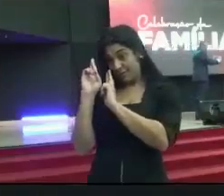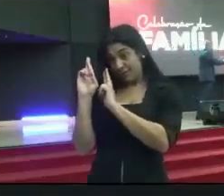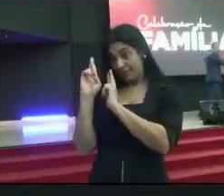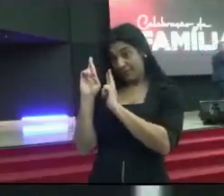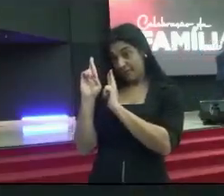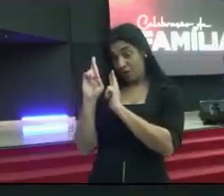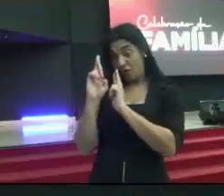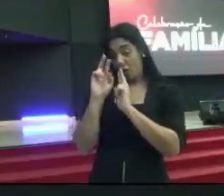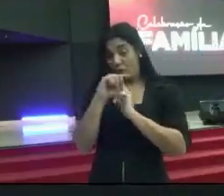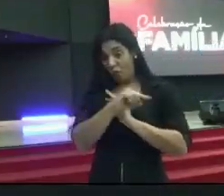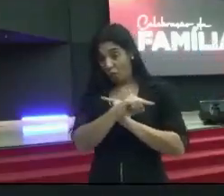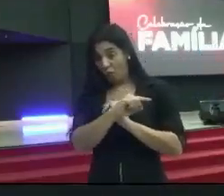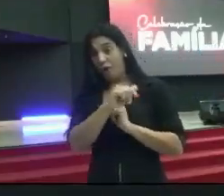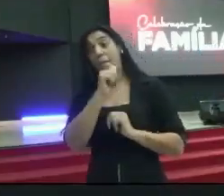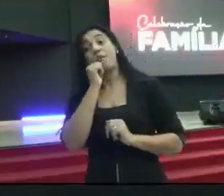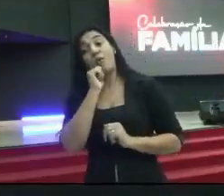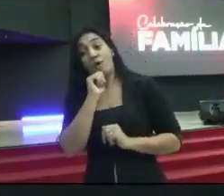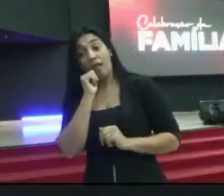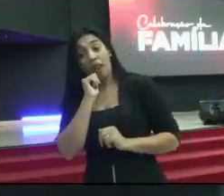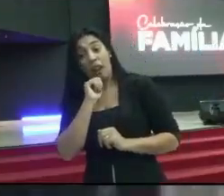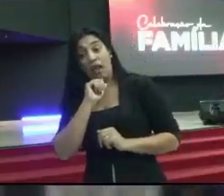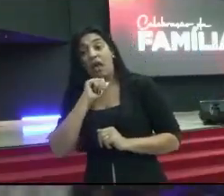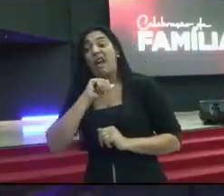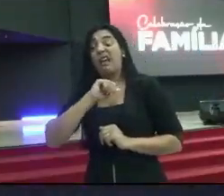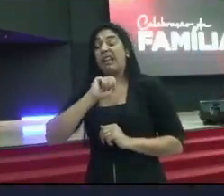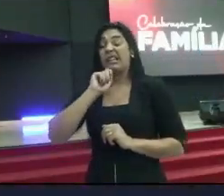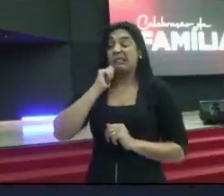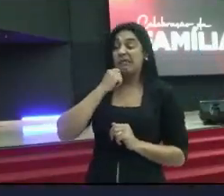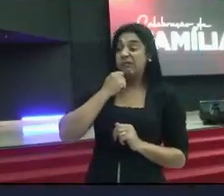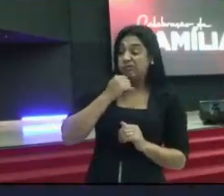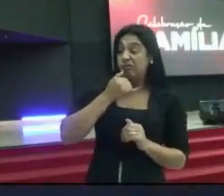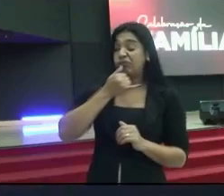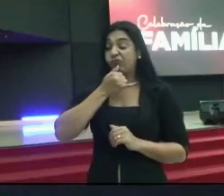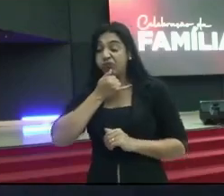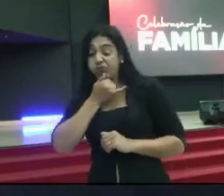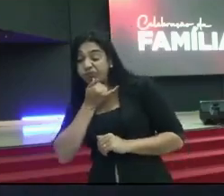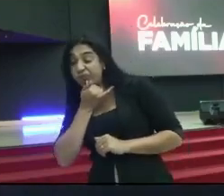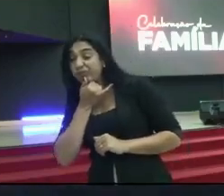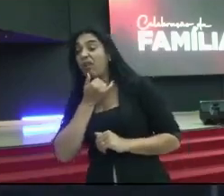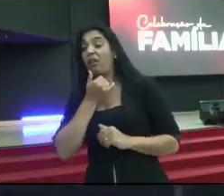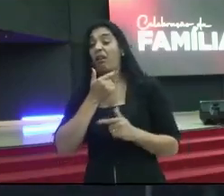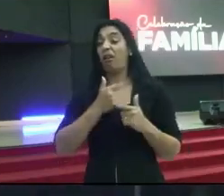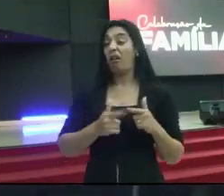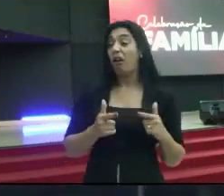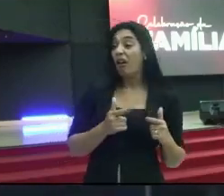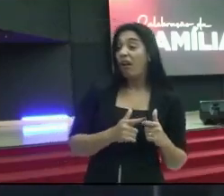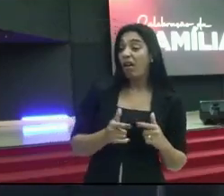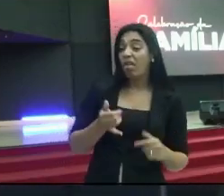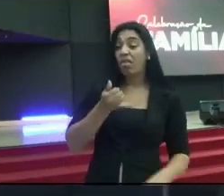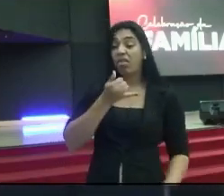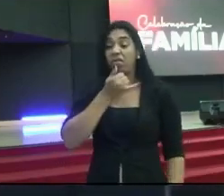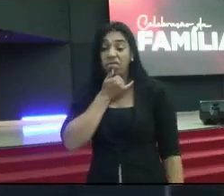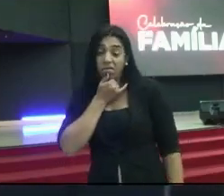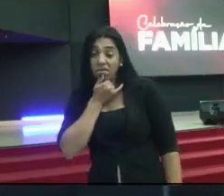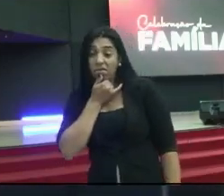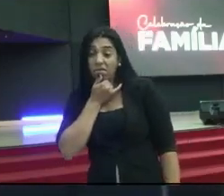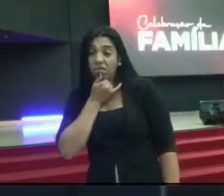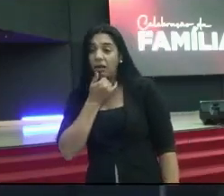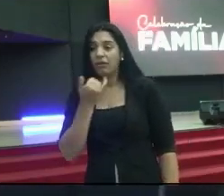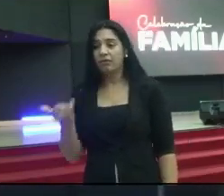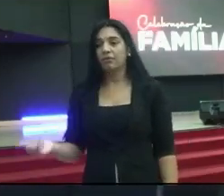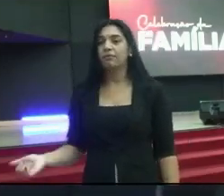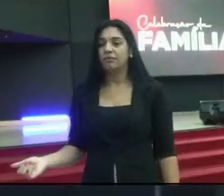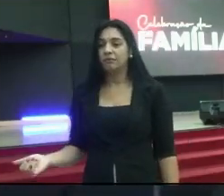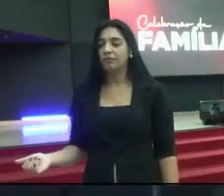Entre uma mulher amarga, decepcionada, frustrada, triste.